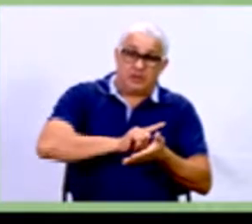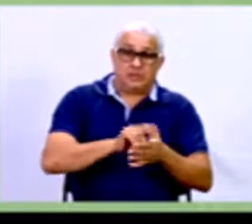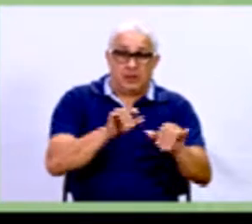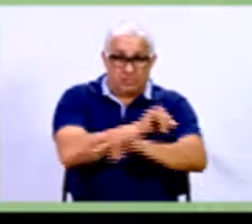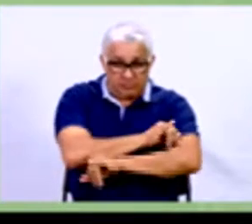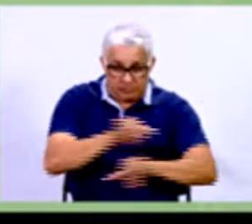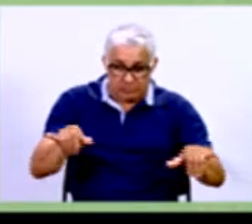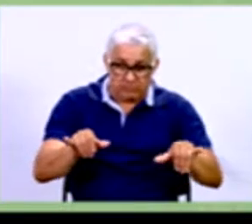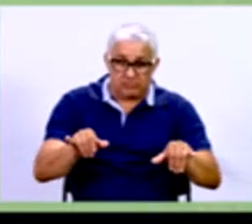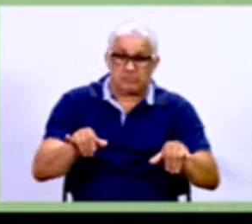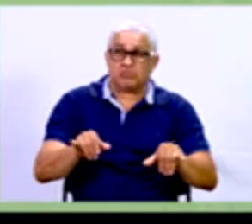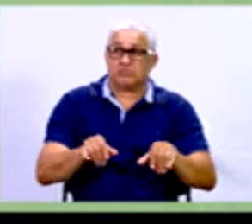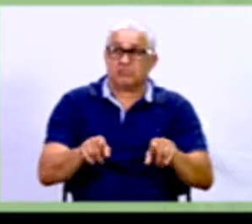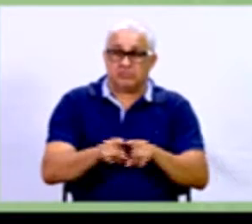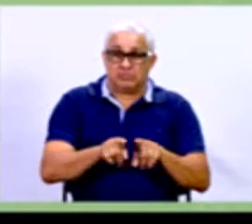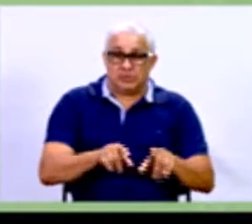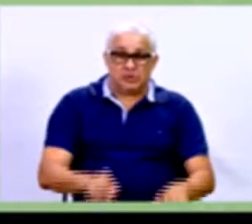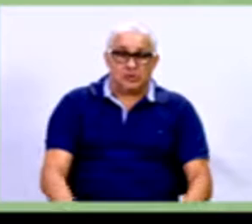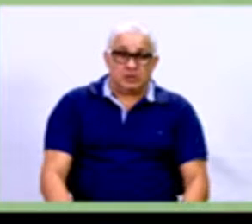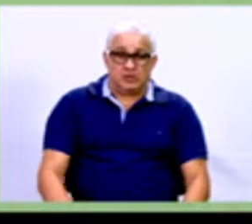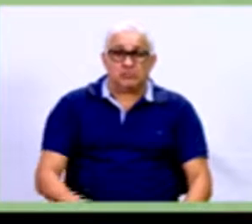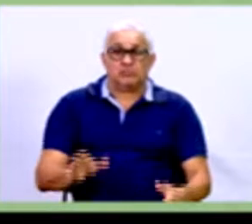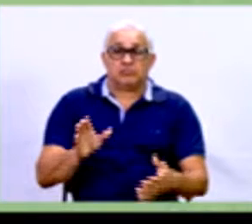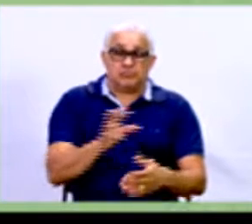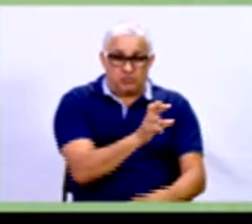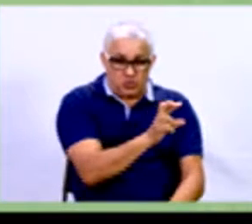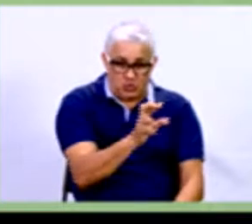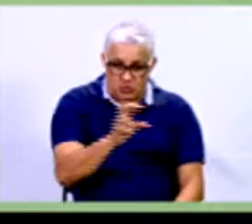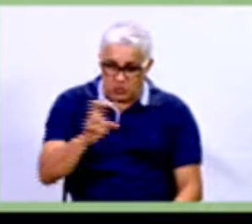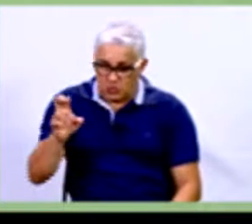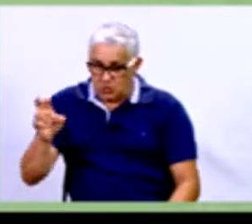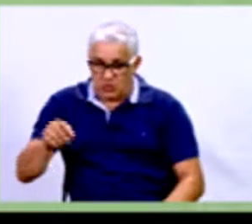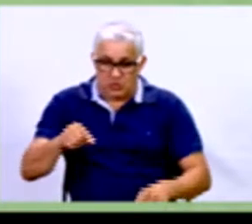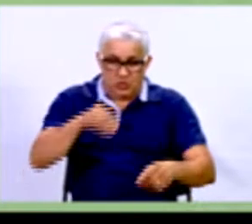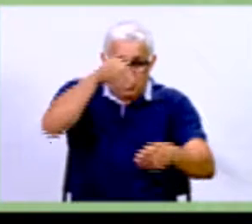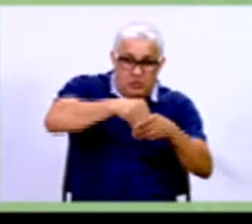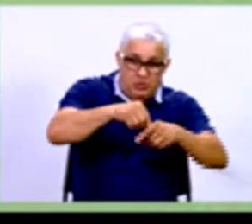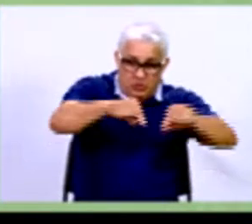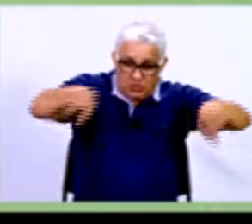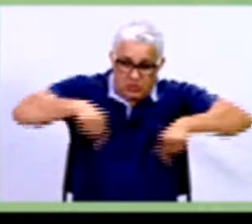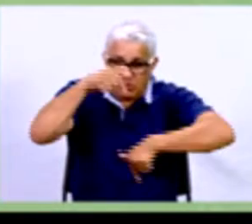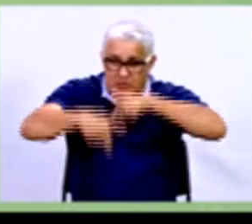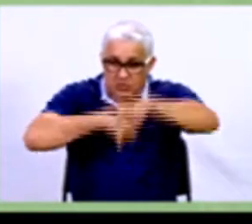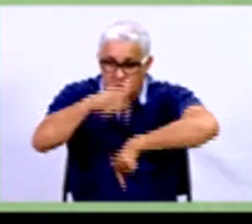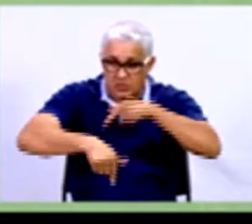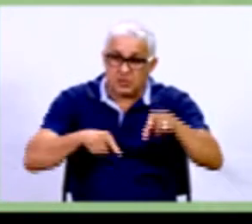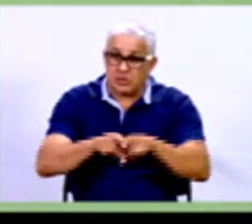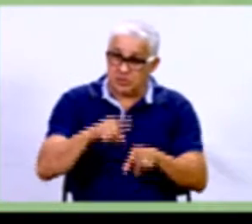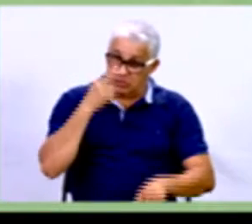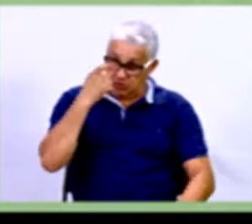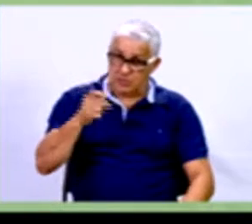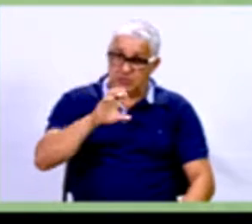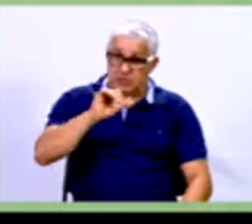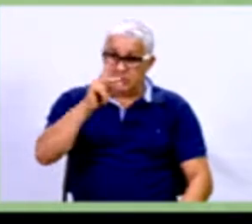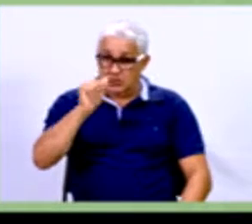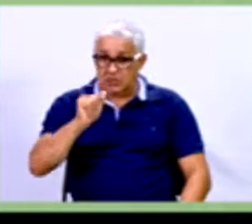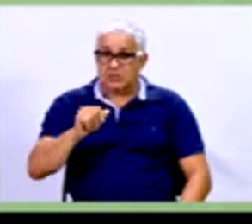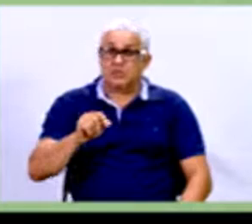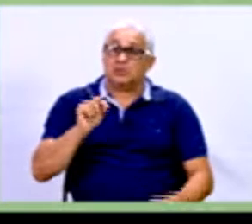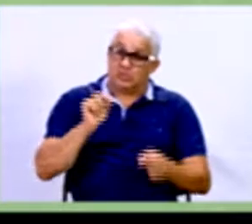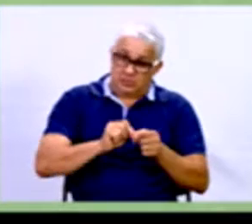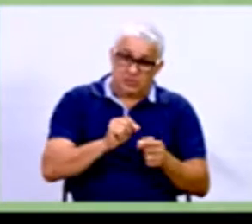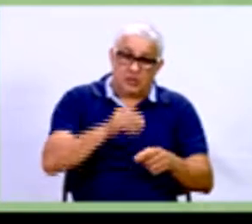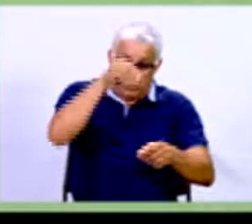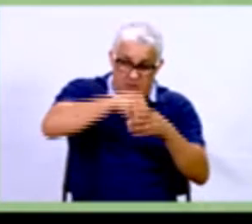e ao SESMIT, inspeção nas dependências. Isso aqui, gente, é muito interessante. Cabe também à CIPA fazer essa inspeção nas